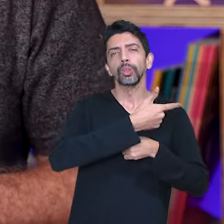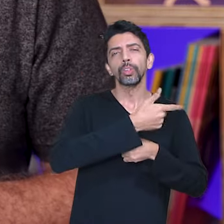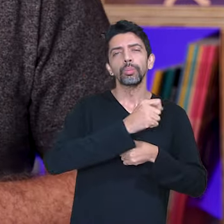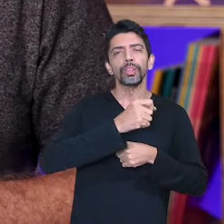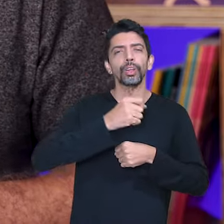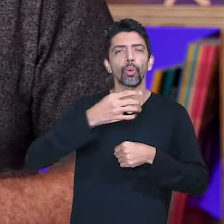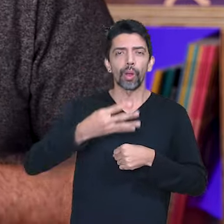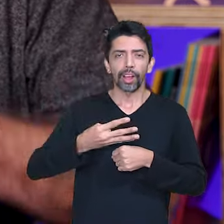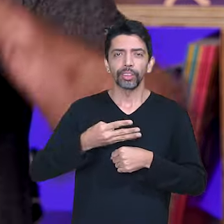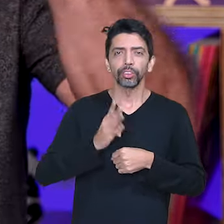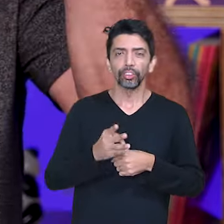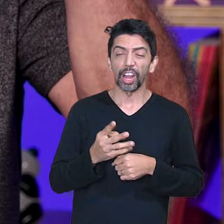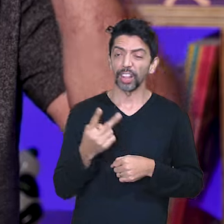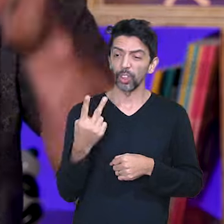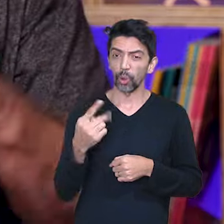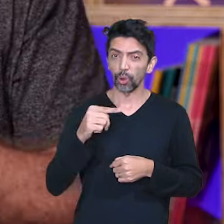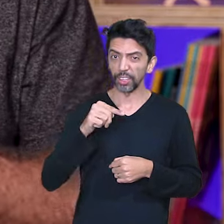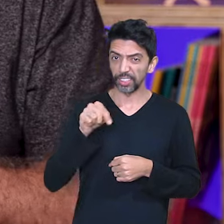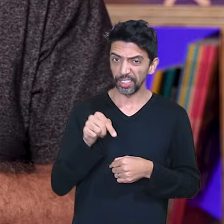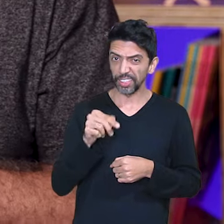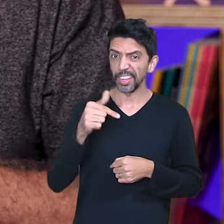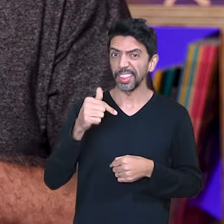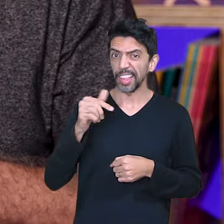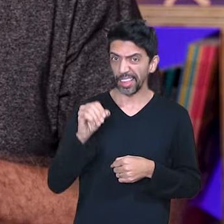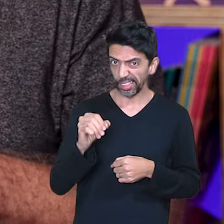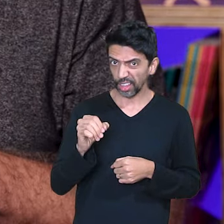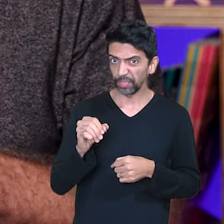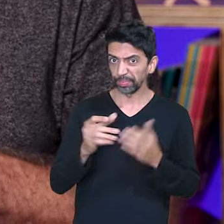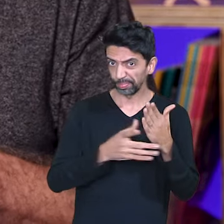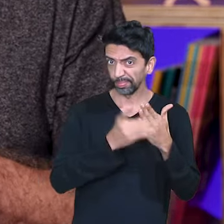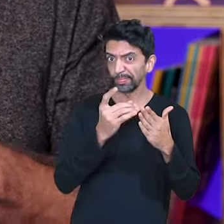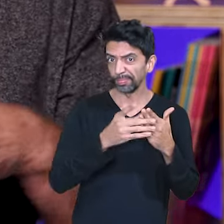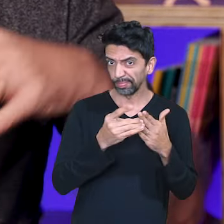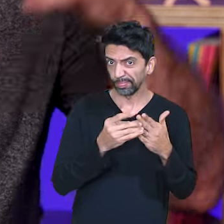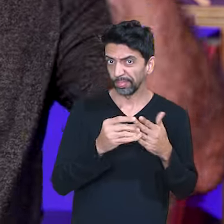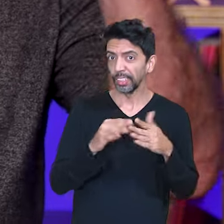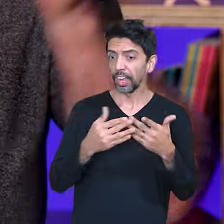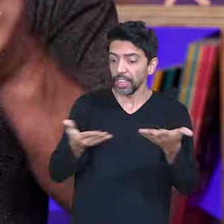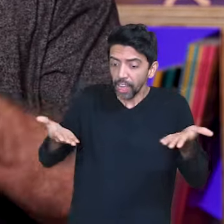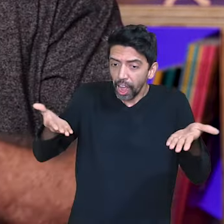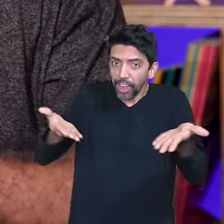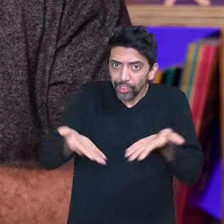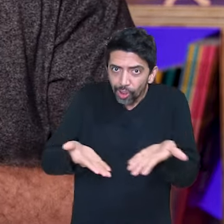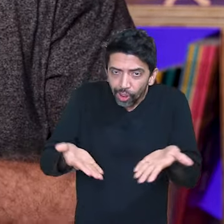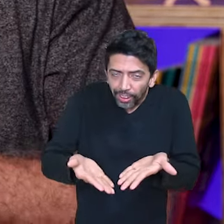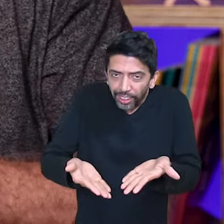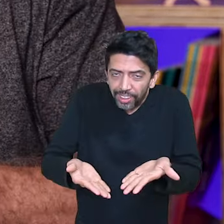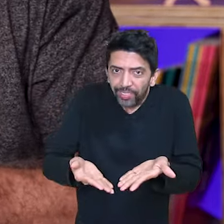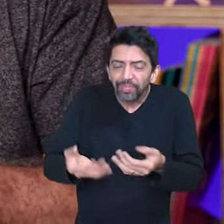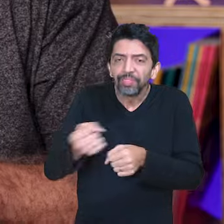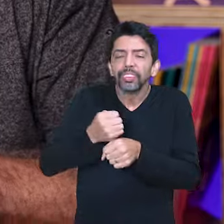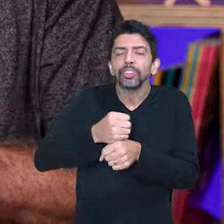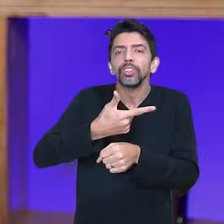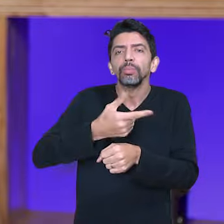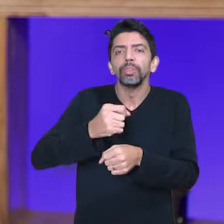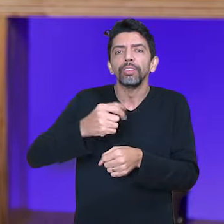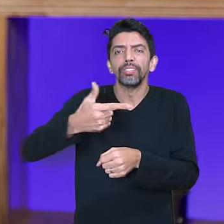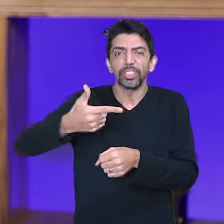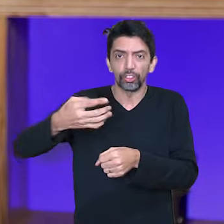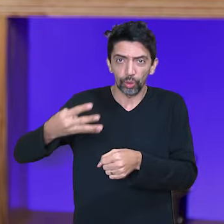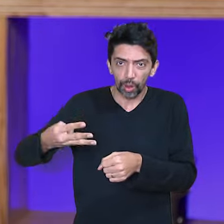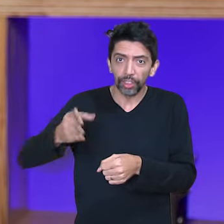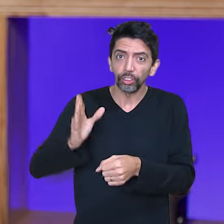tinha subido bastante, chegando a patamares agora em 2024 de 5,70, 5,60, o